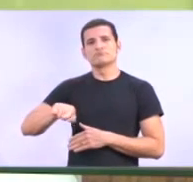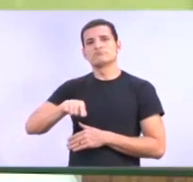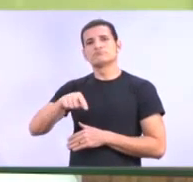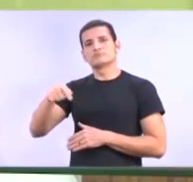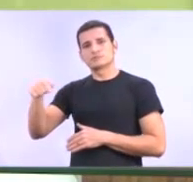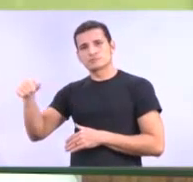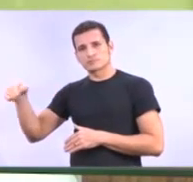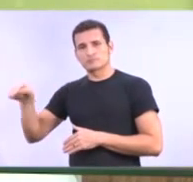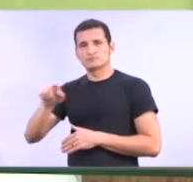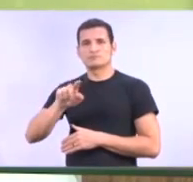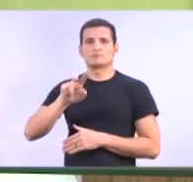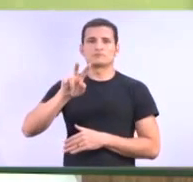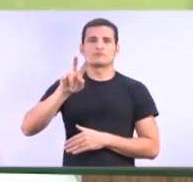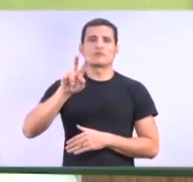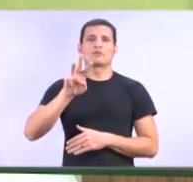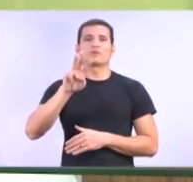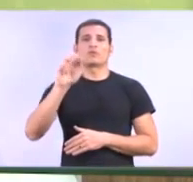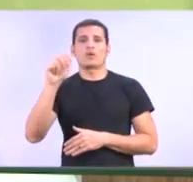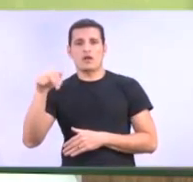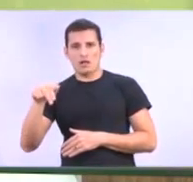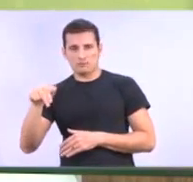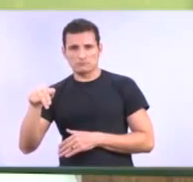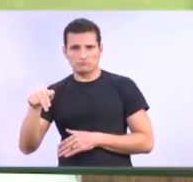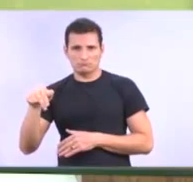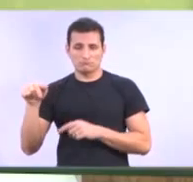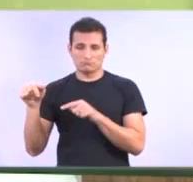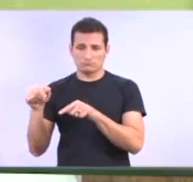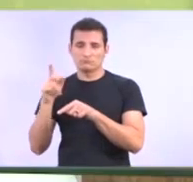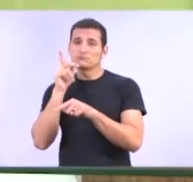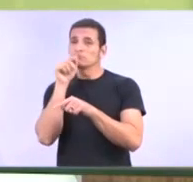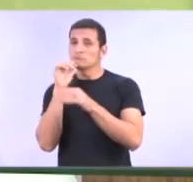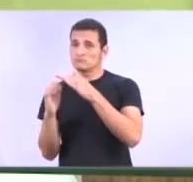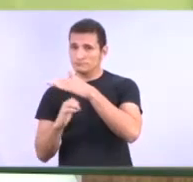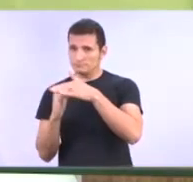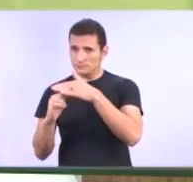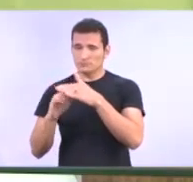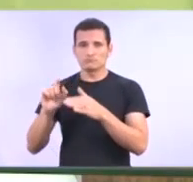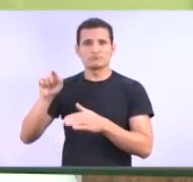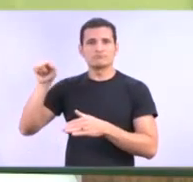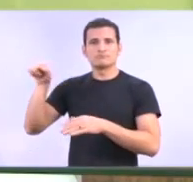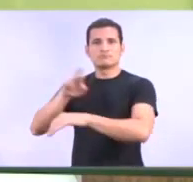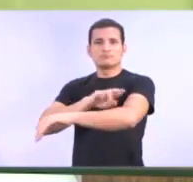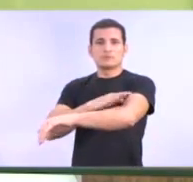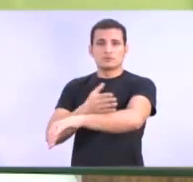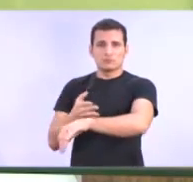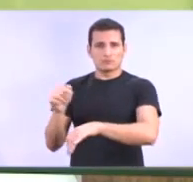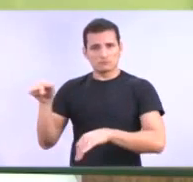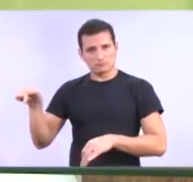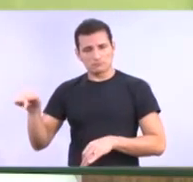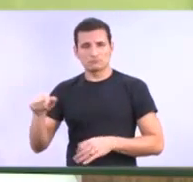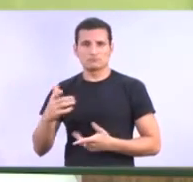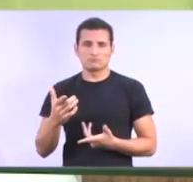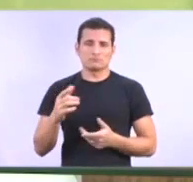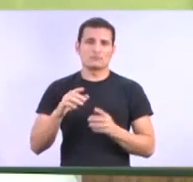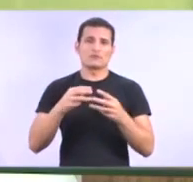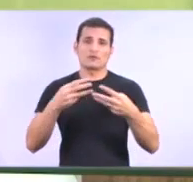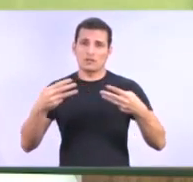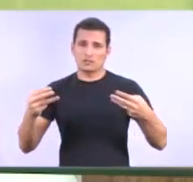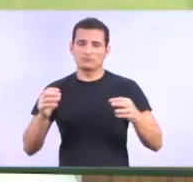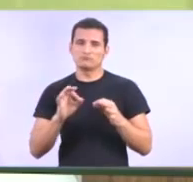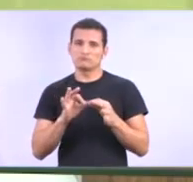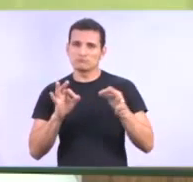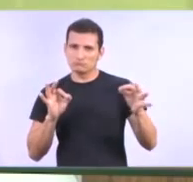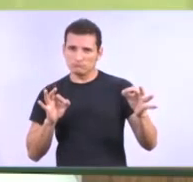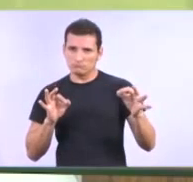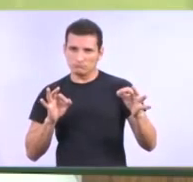certo? A operadora de Porto Velho se comunica com a operadora de Rio Branco. Então você está numa rede de longa distância, na